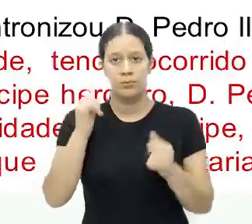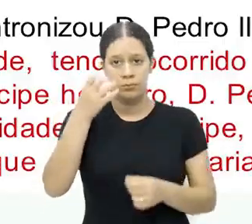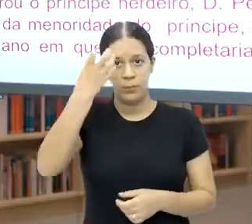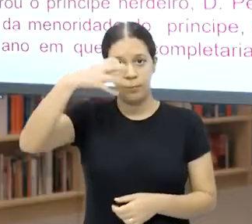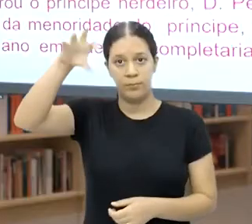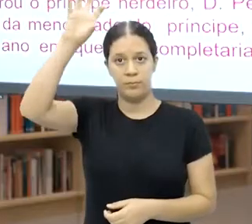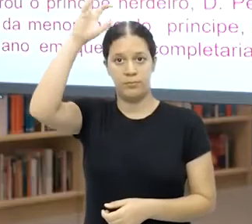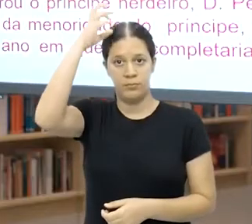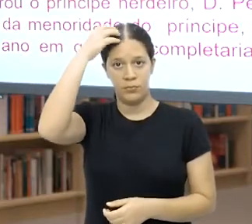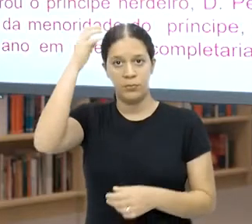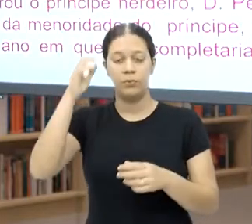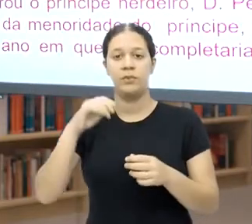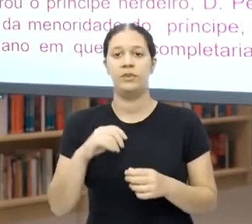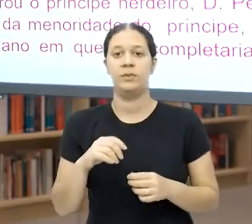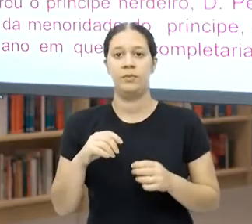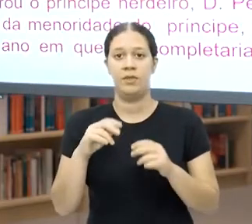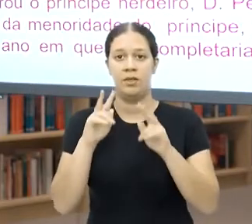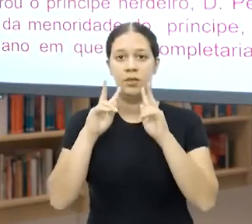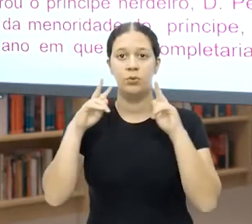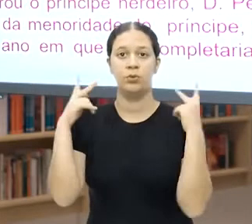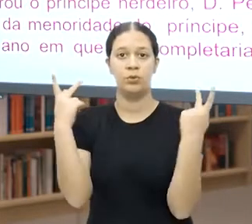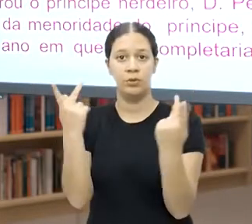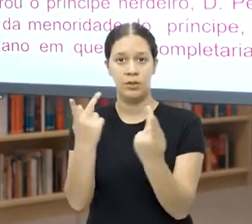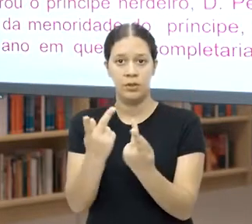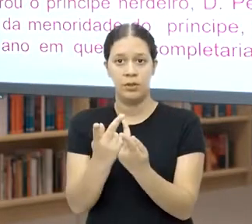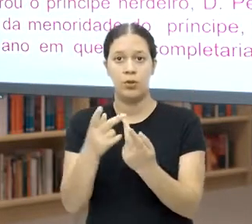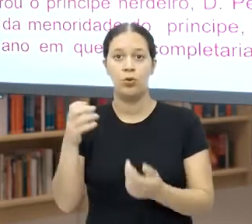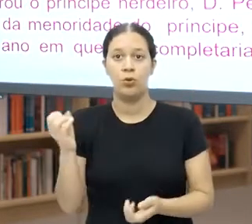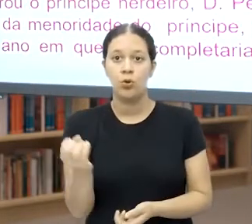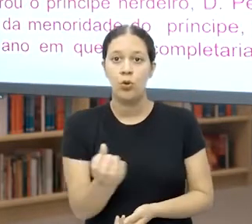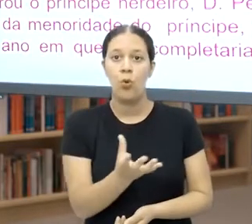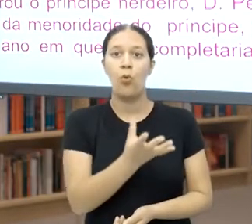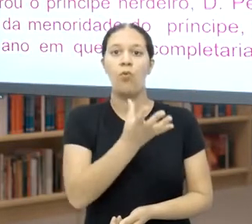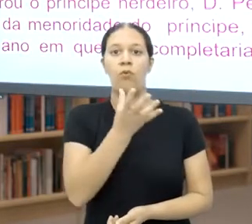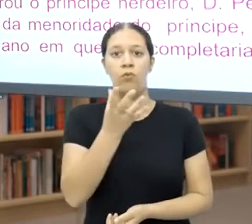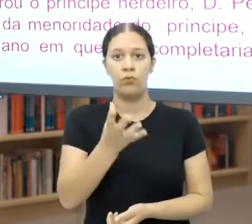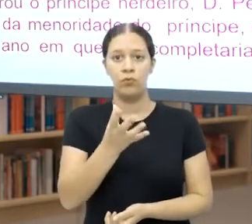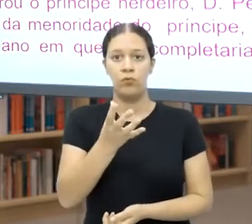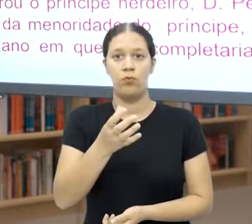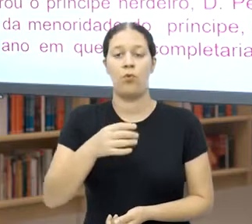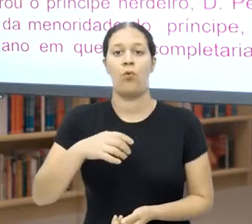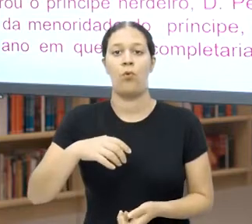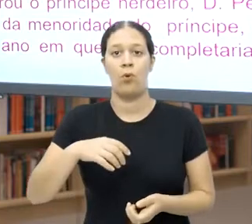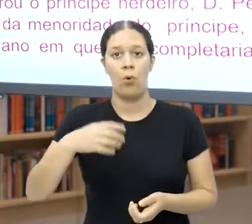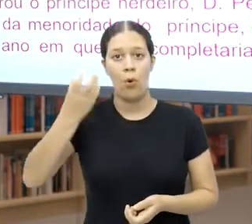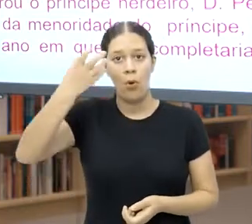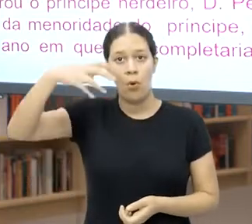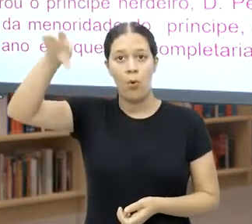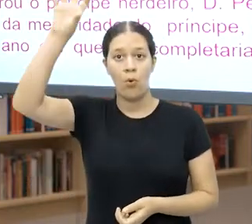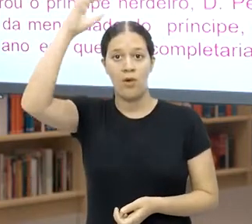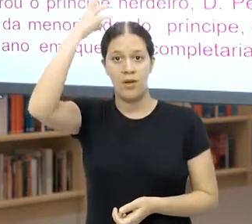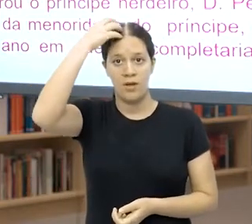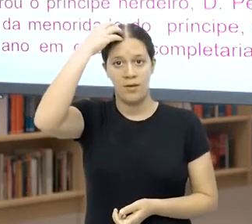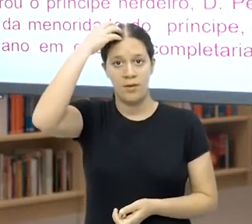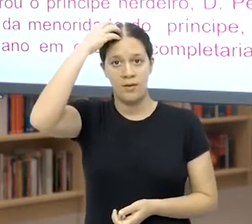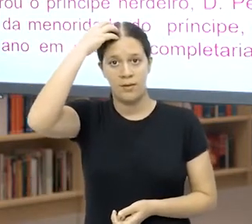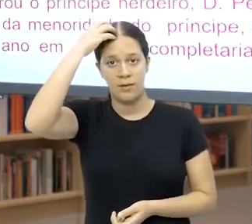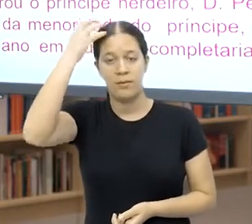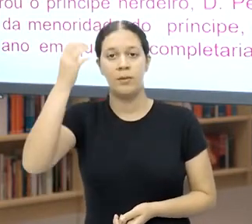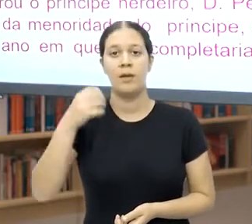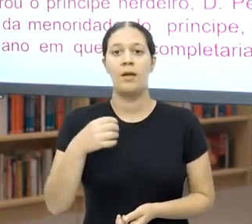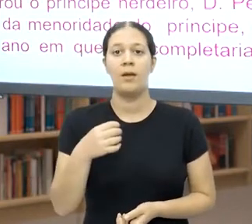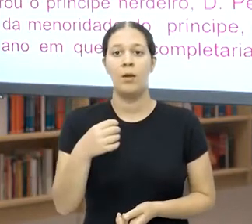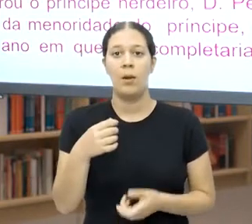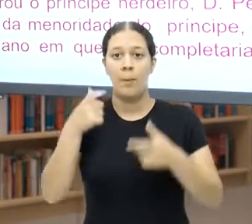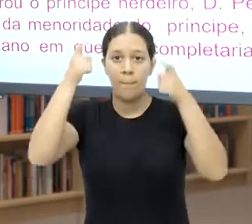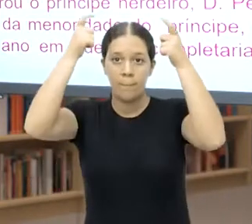Pedro II, o novo imperador. Lembra, imperador o quê? Rei, tá certo? Dom Pedro passa de